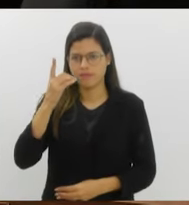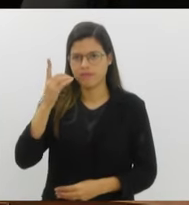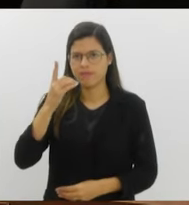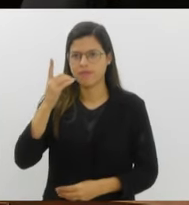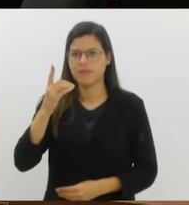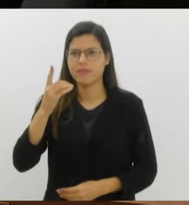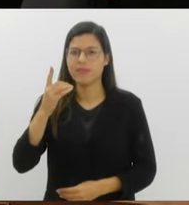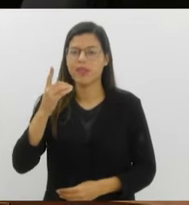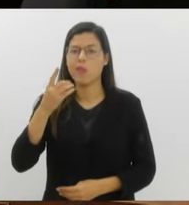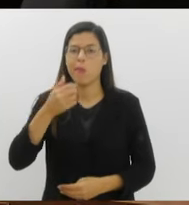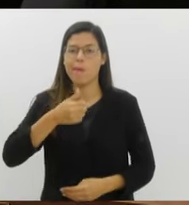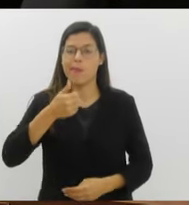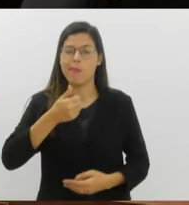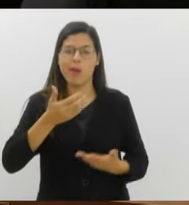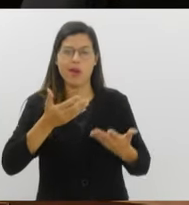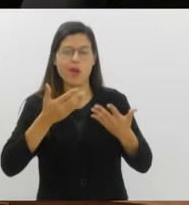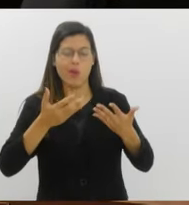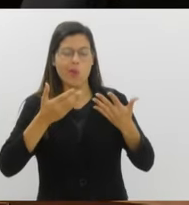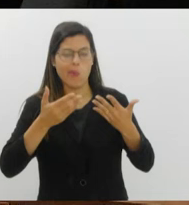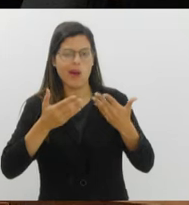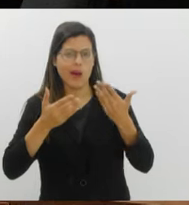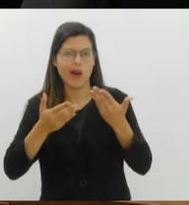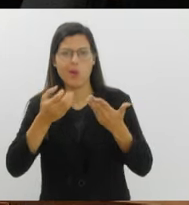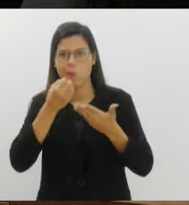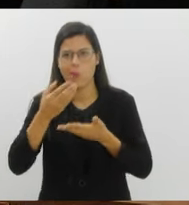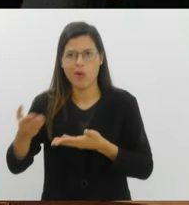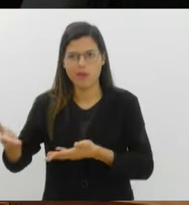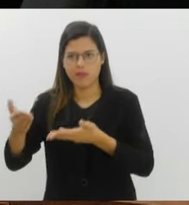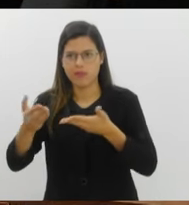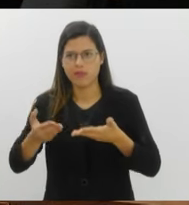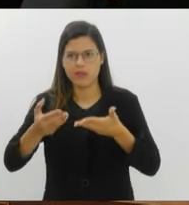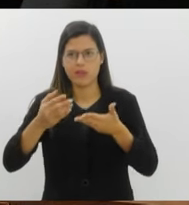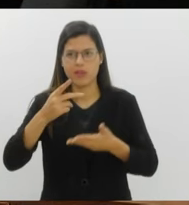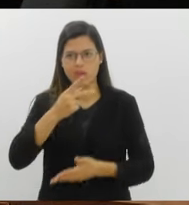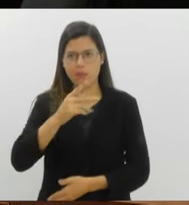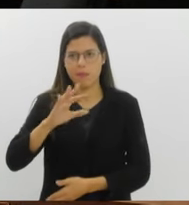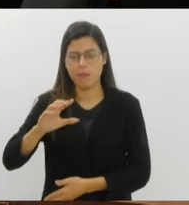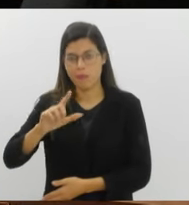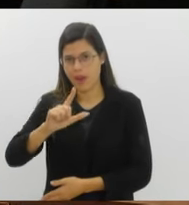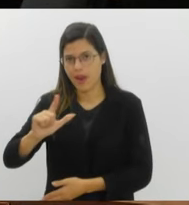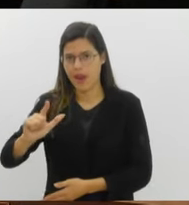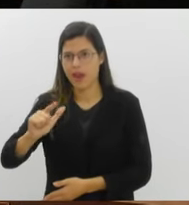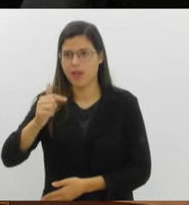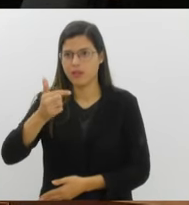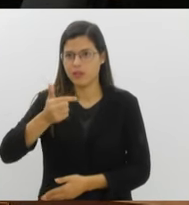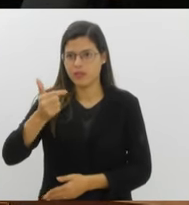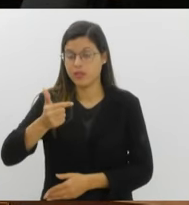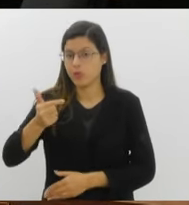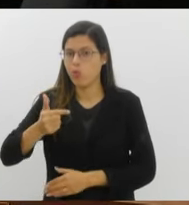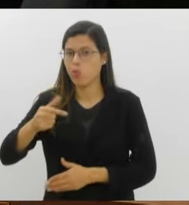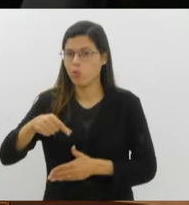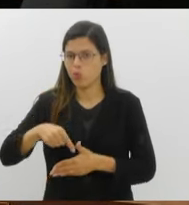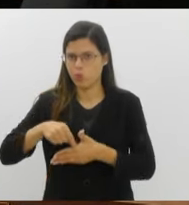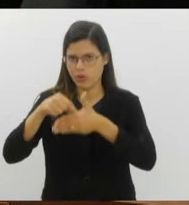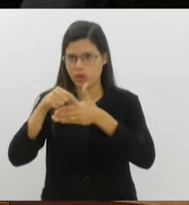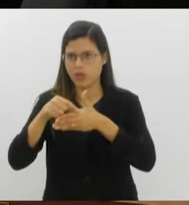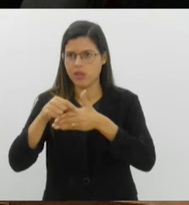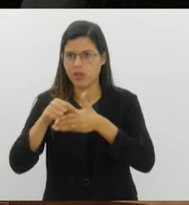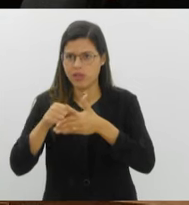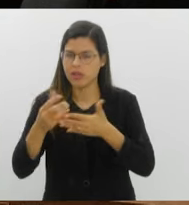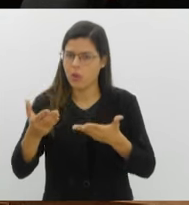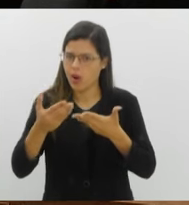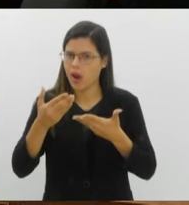boas-vindas em nome do PL. Eu, como vice-líder do PL e correligionário, como Vossa Excelência, quero te